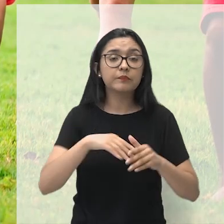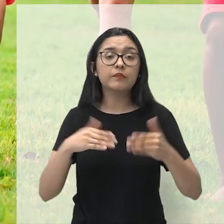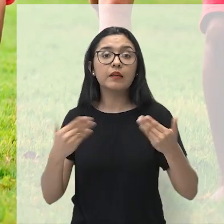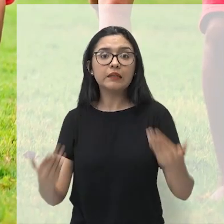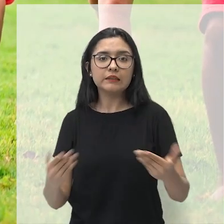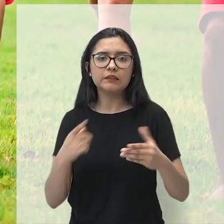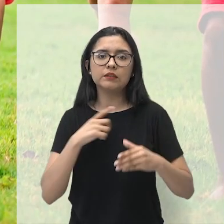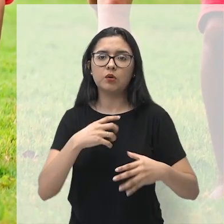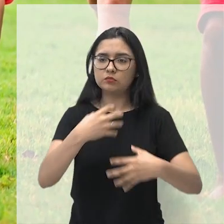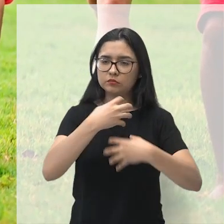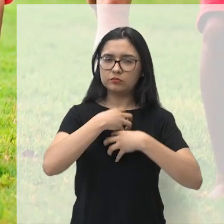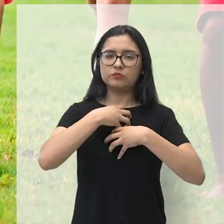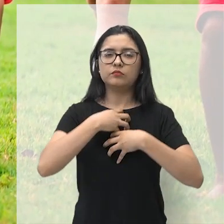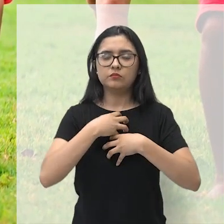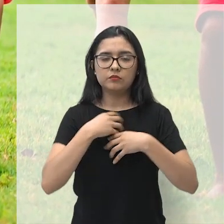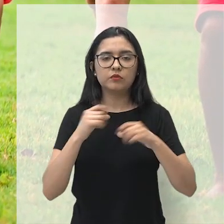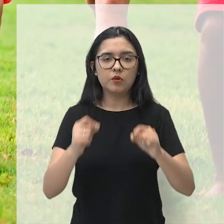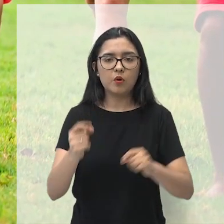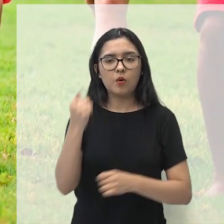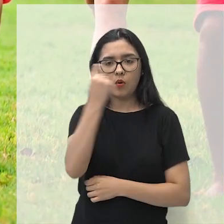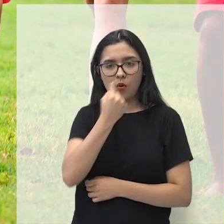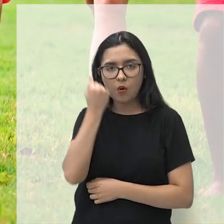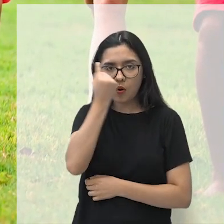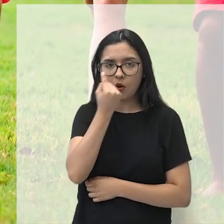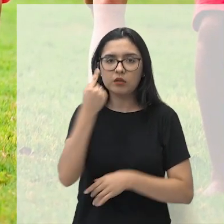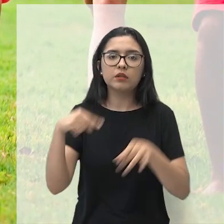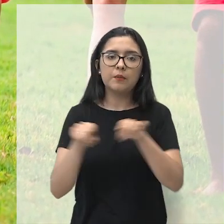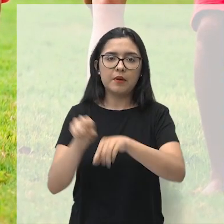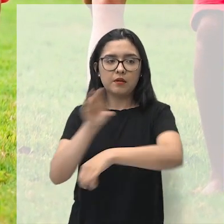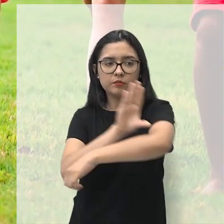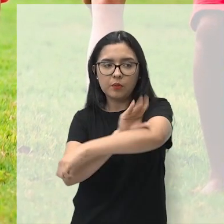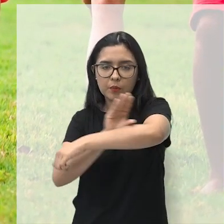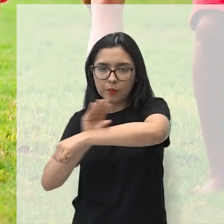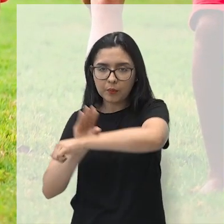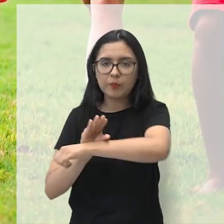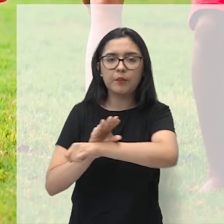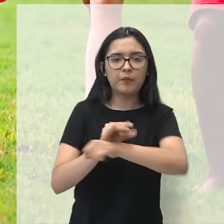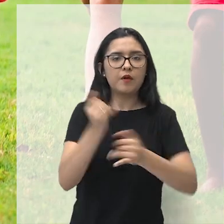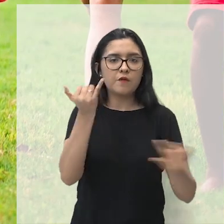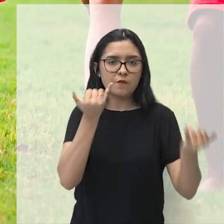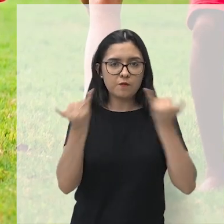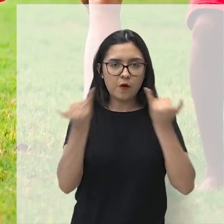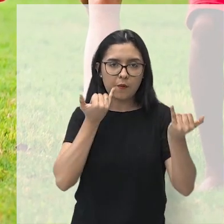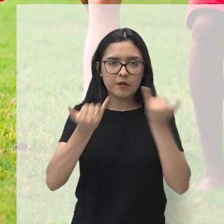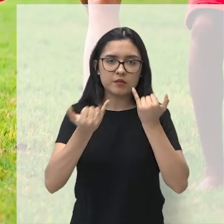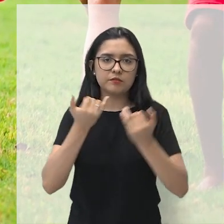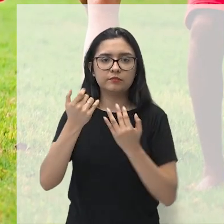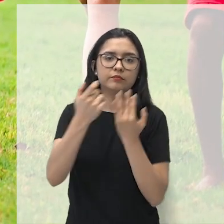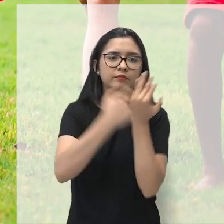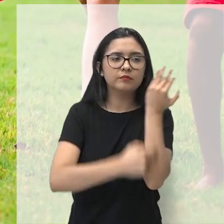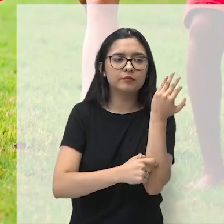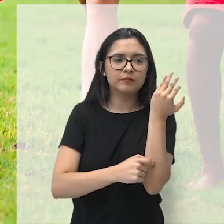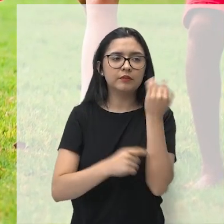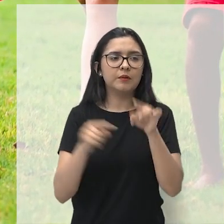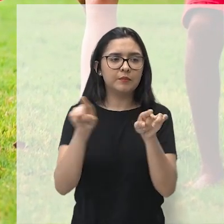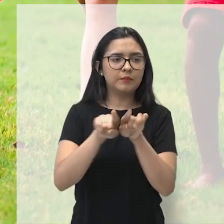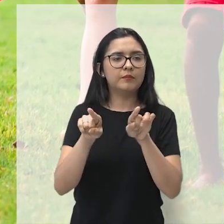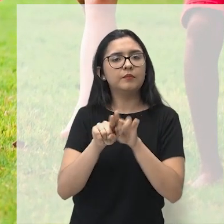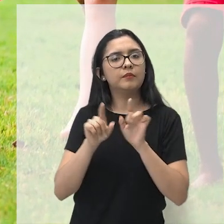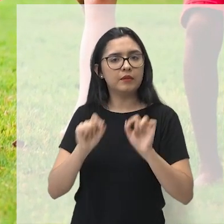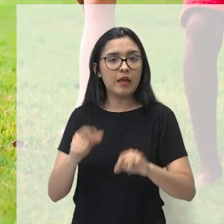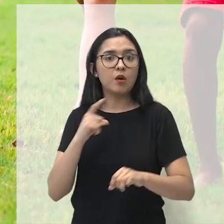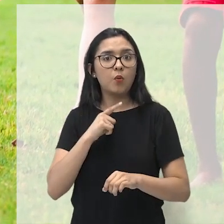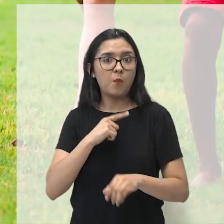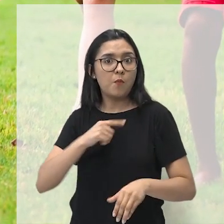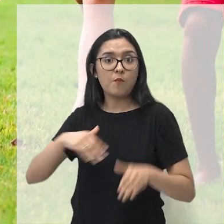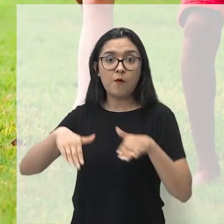receptores sensoriais em seus olhos e músculos enviam informações para a medula espinhal, que coordena o movimento preciso do